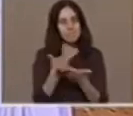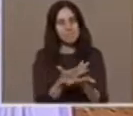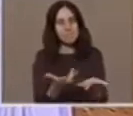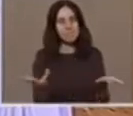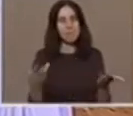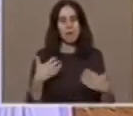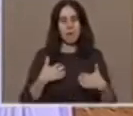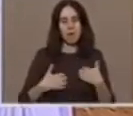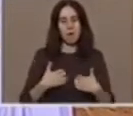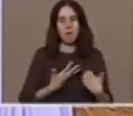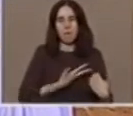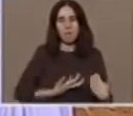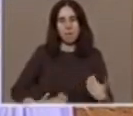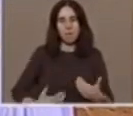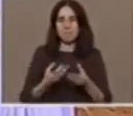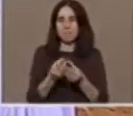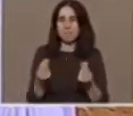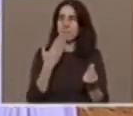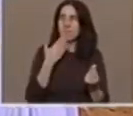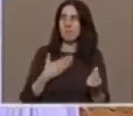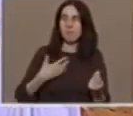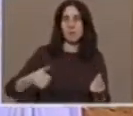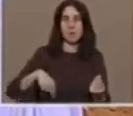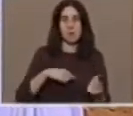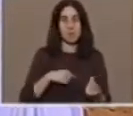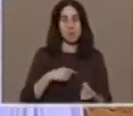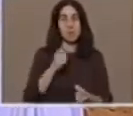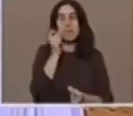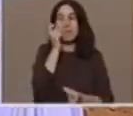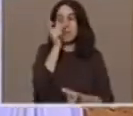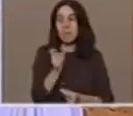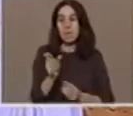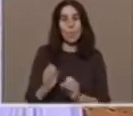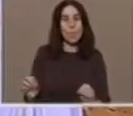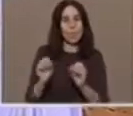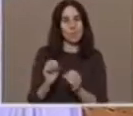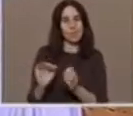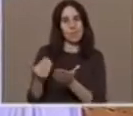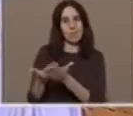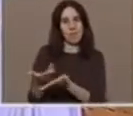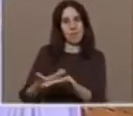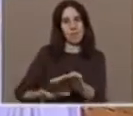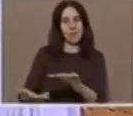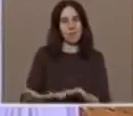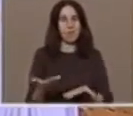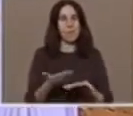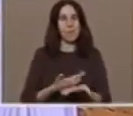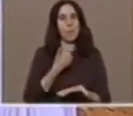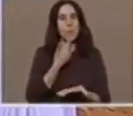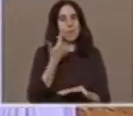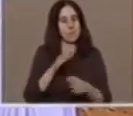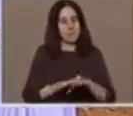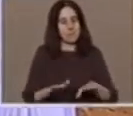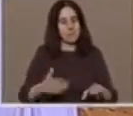nossa fome, fazei-nos repartir com quem não o tem. o pão que sobeja em nossas